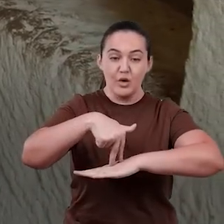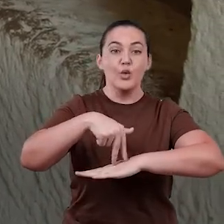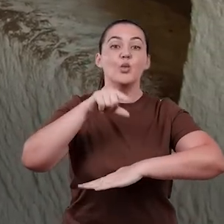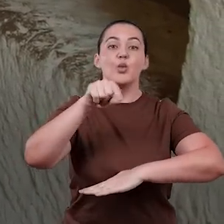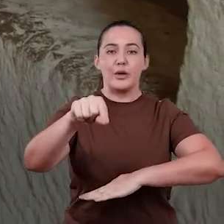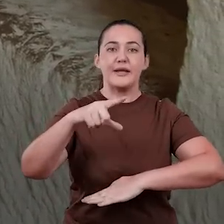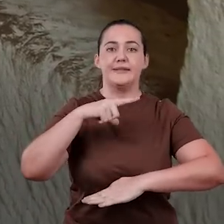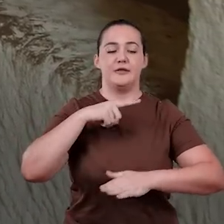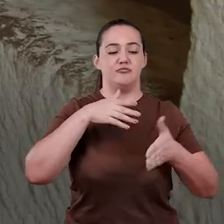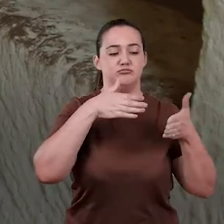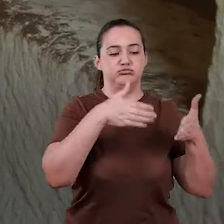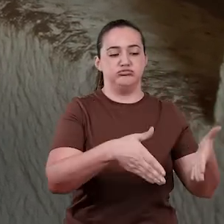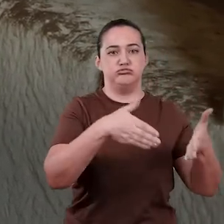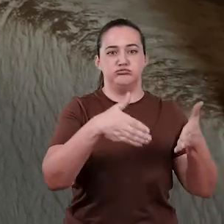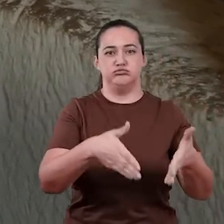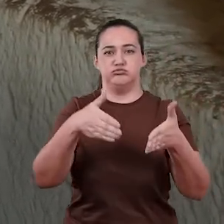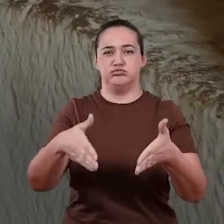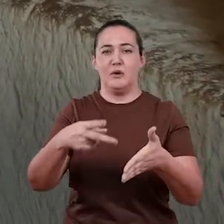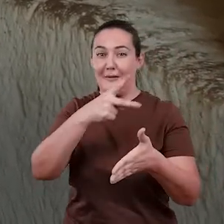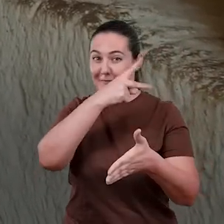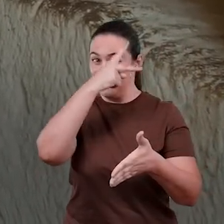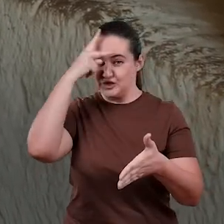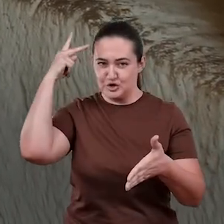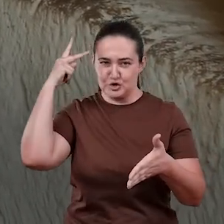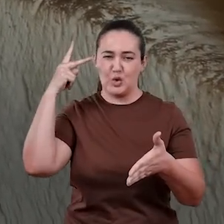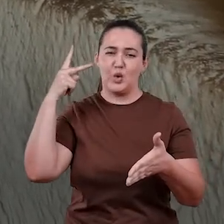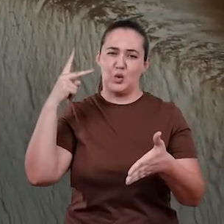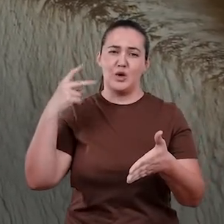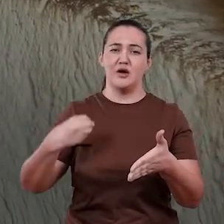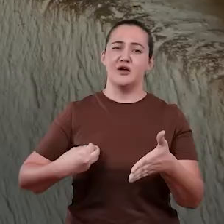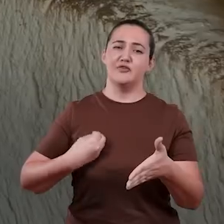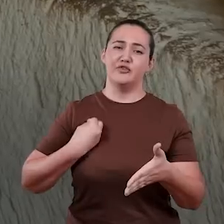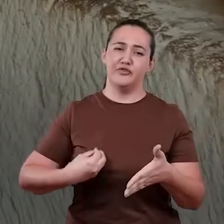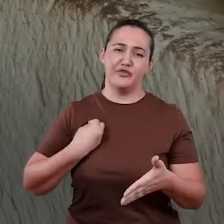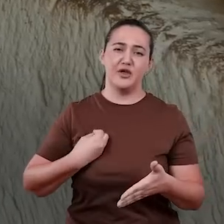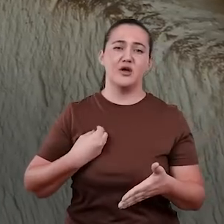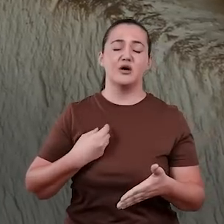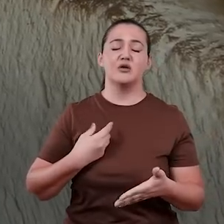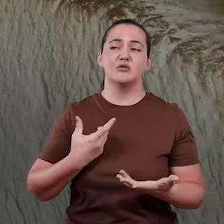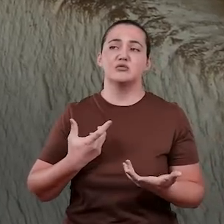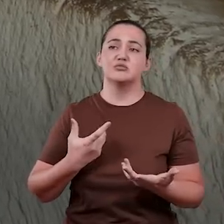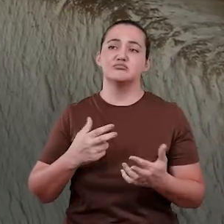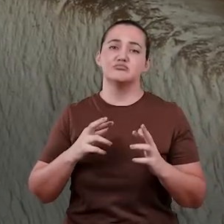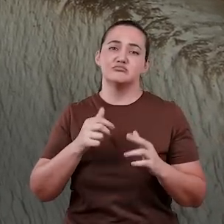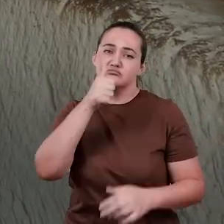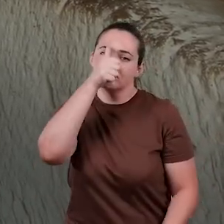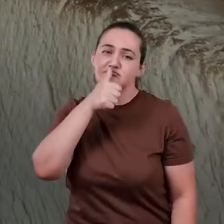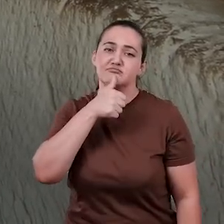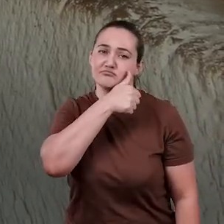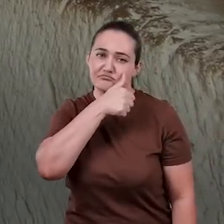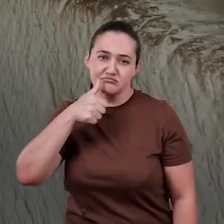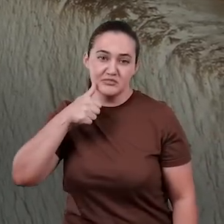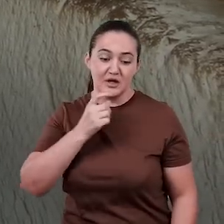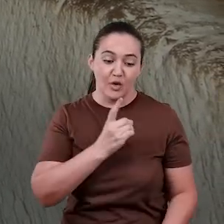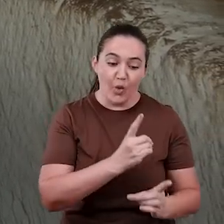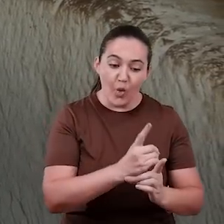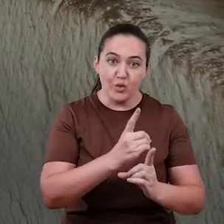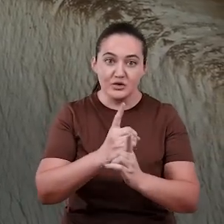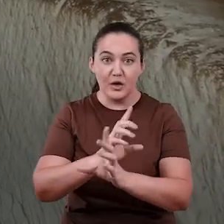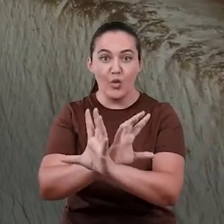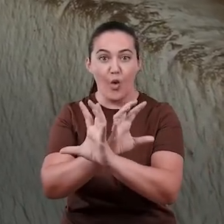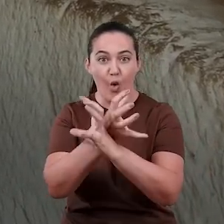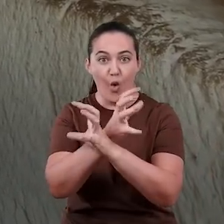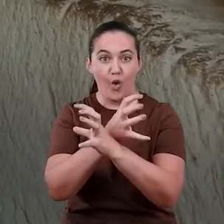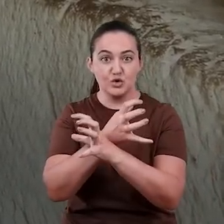foram sepultados corpos de pessoas que viveram talvez uma vida monástica. Vários restos humanos foram